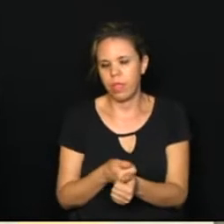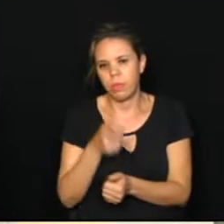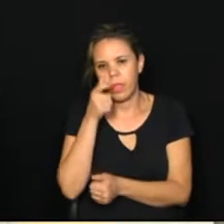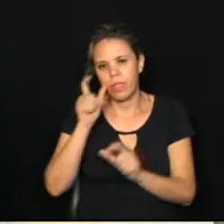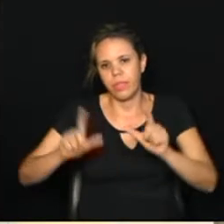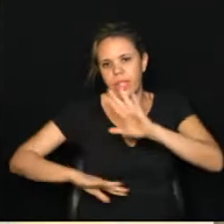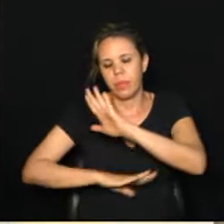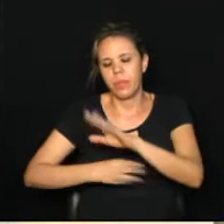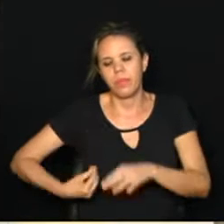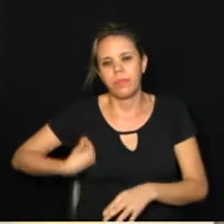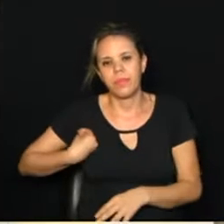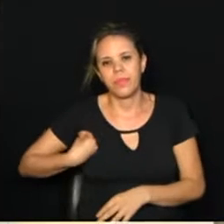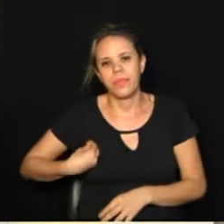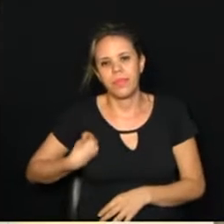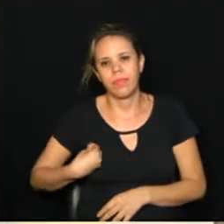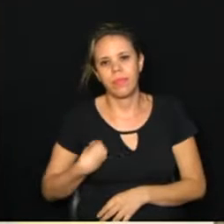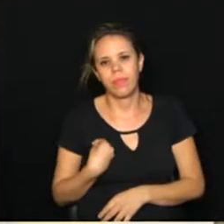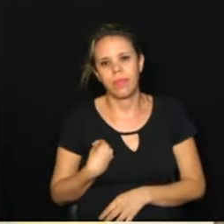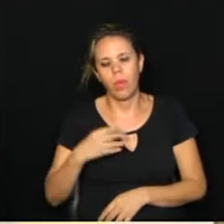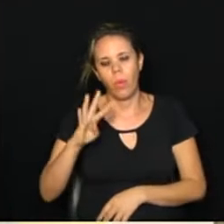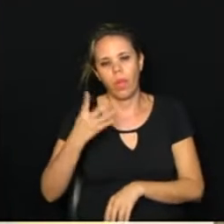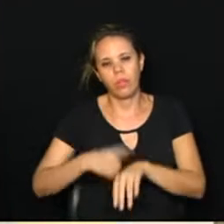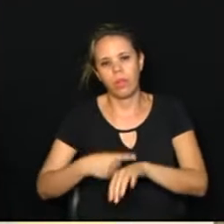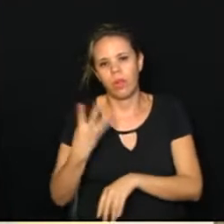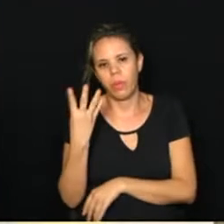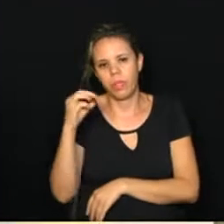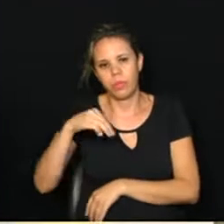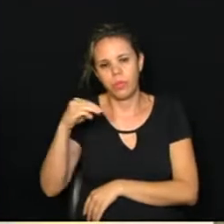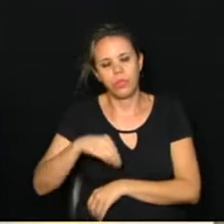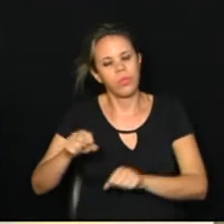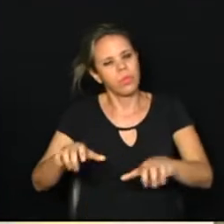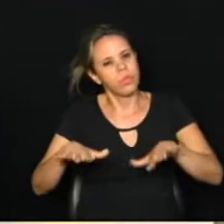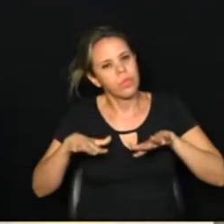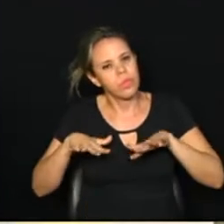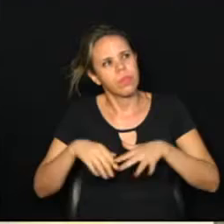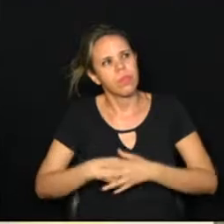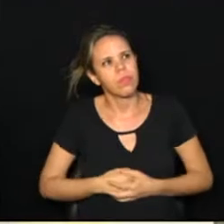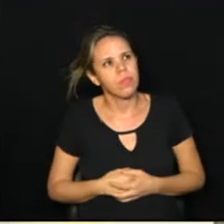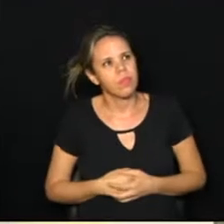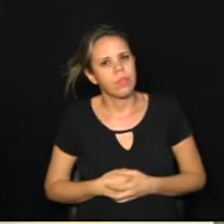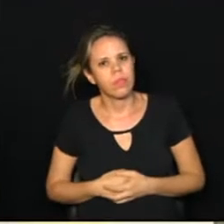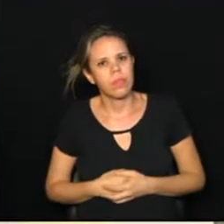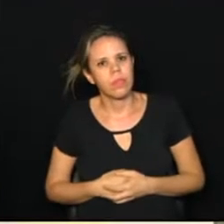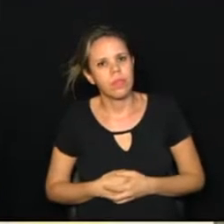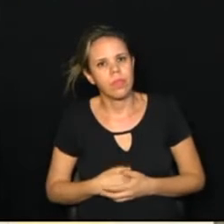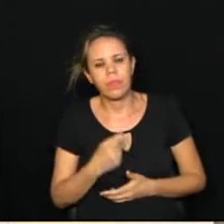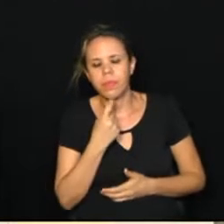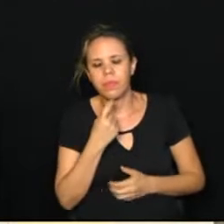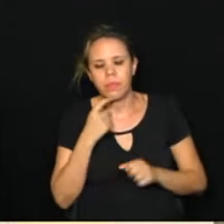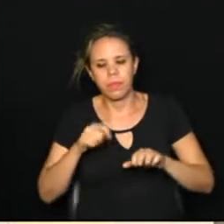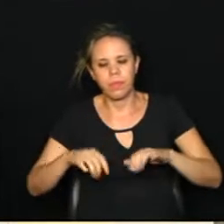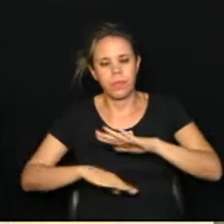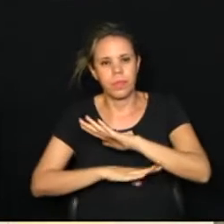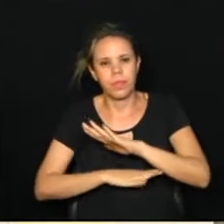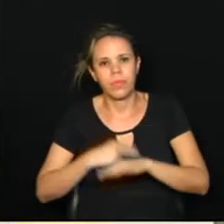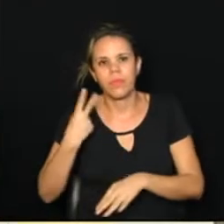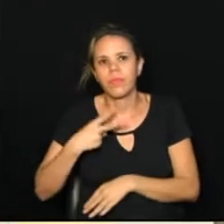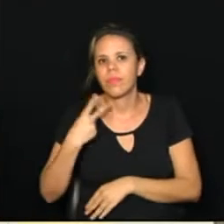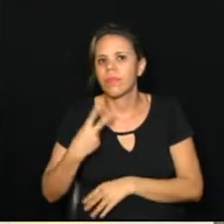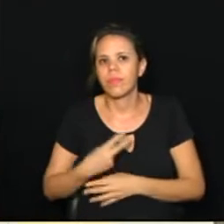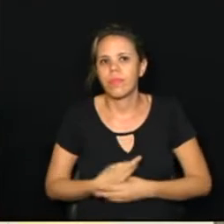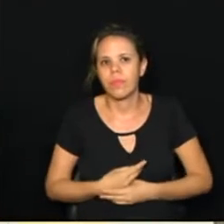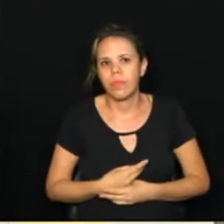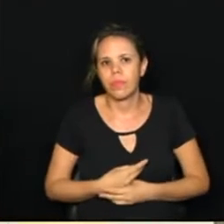são 16 horas e 4 minutos. Nós estamos aqui no plenário da Câmara Municipal de Campinas, onde o vereador